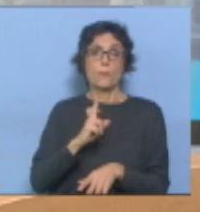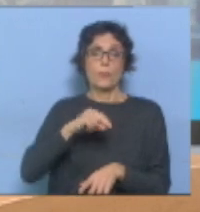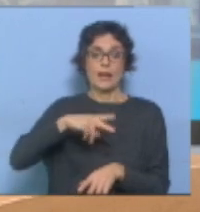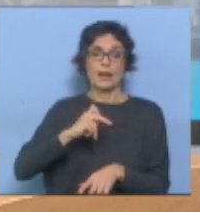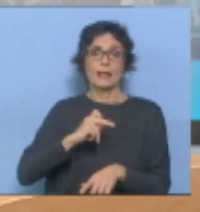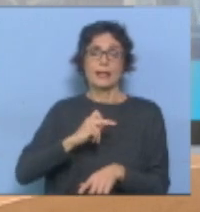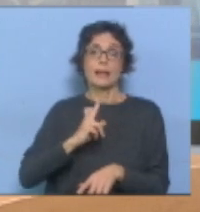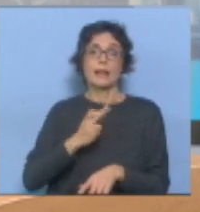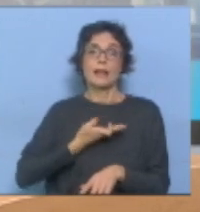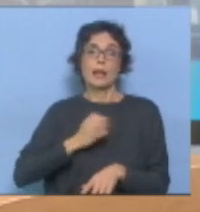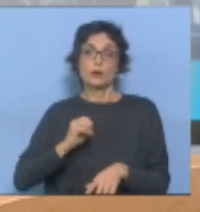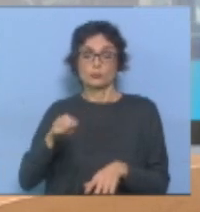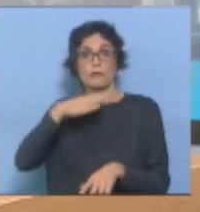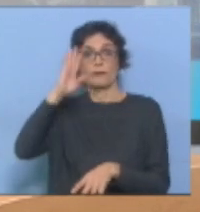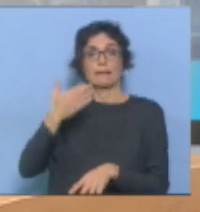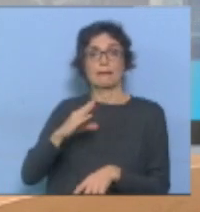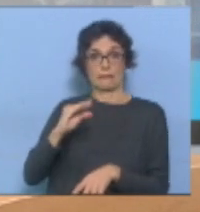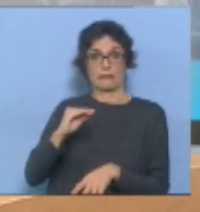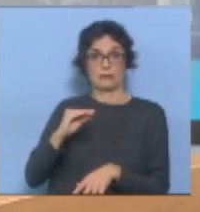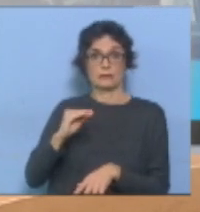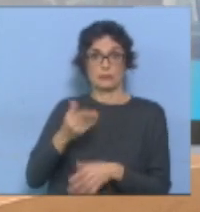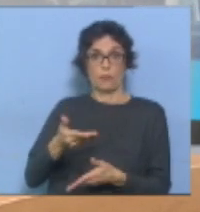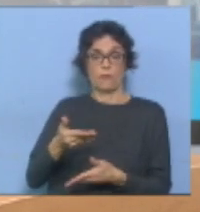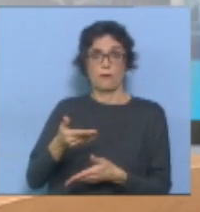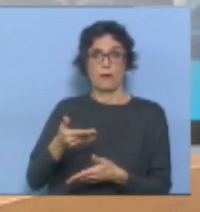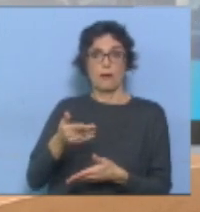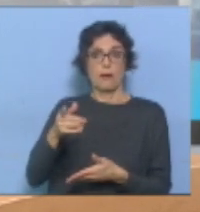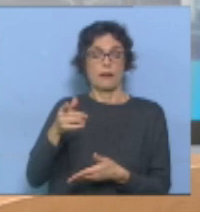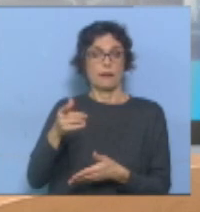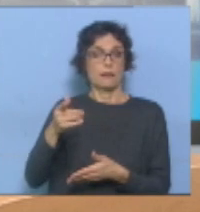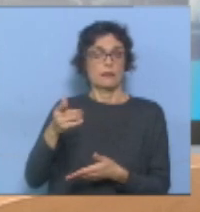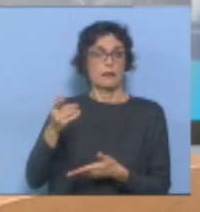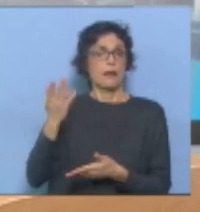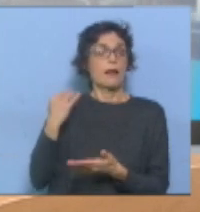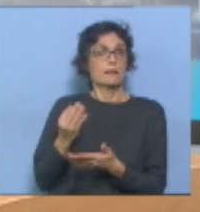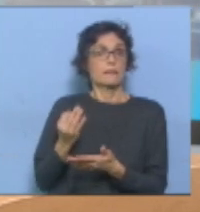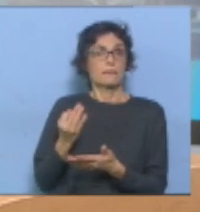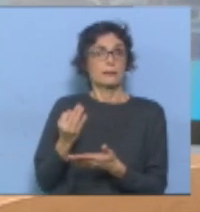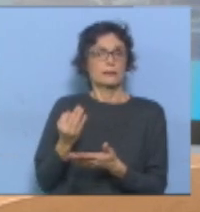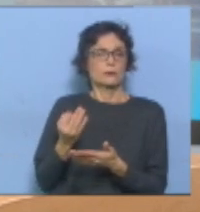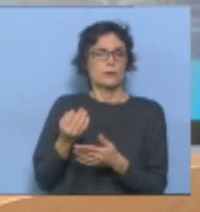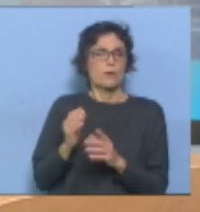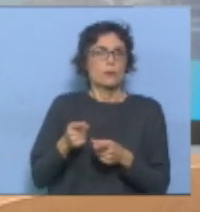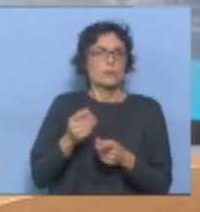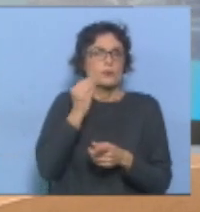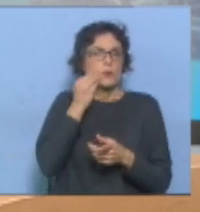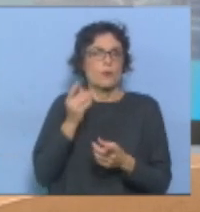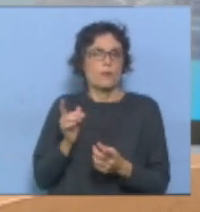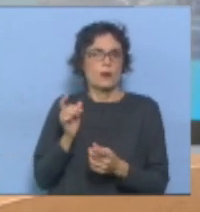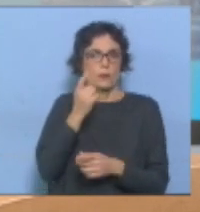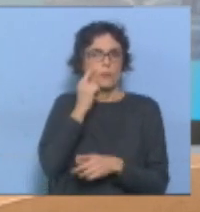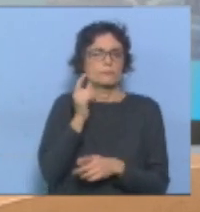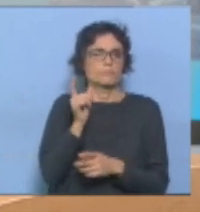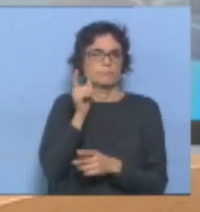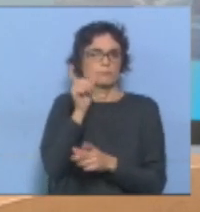E ele foi-se primeiro com as pessoas que mais facilmente se aproximavam dele, depois com as pessoas que por uma razão, ou porque